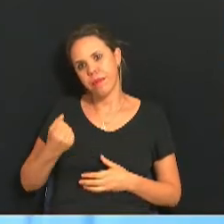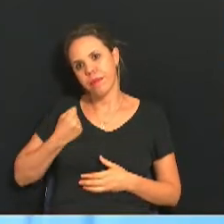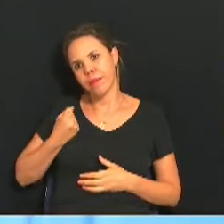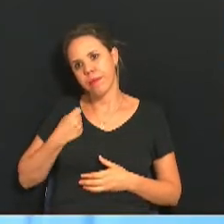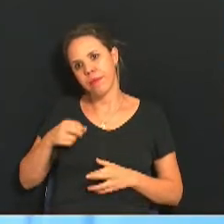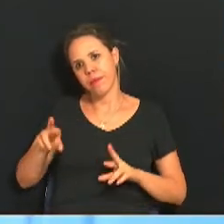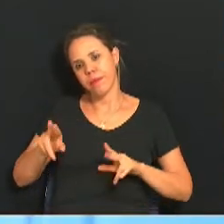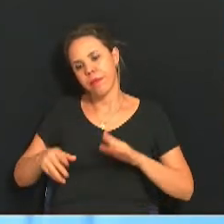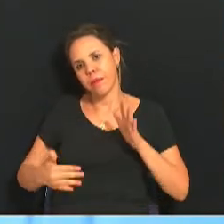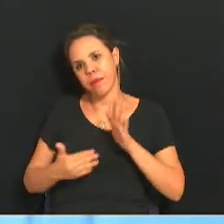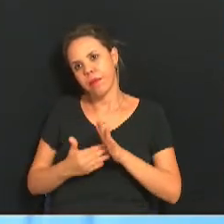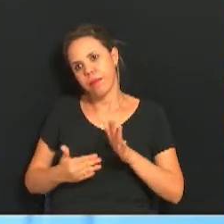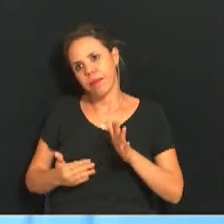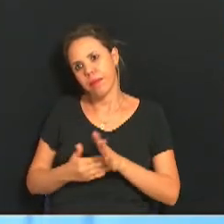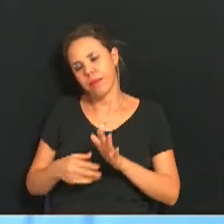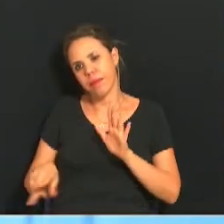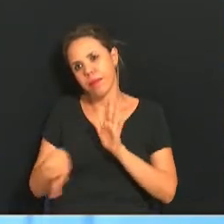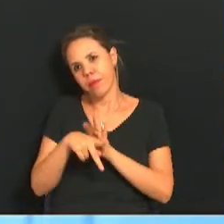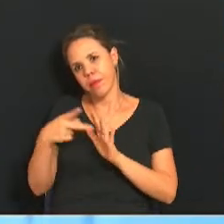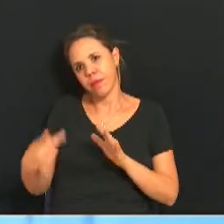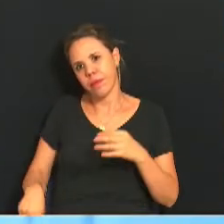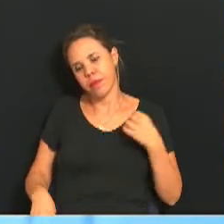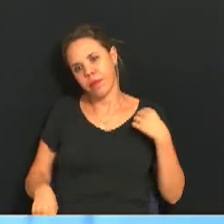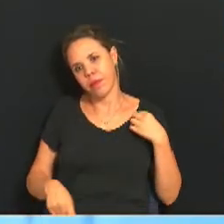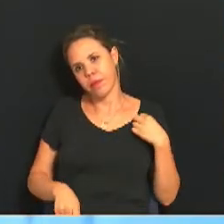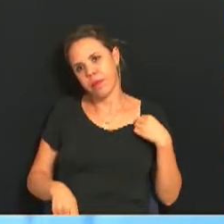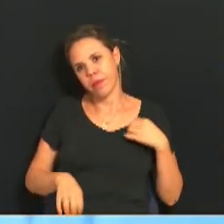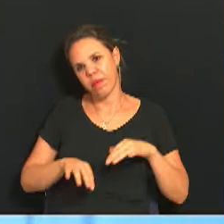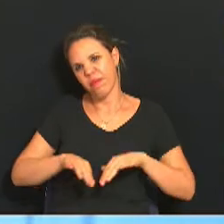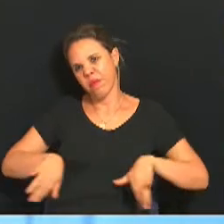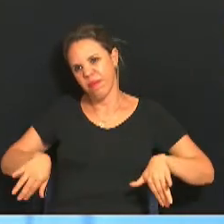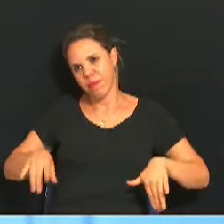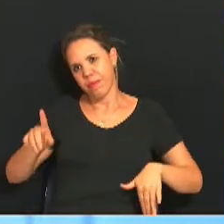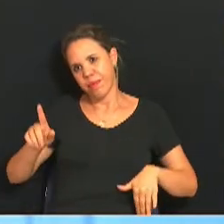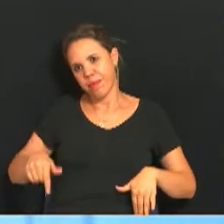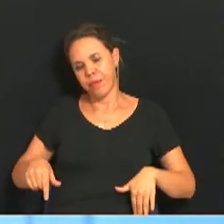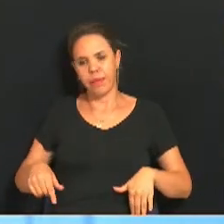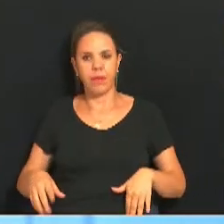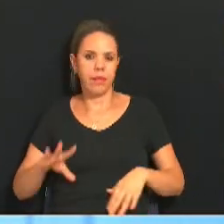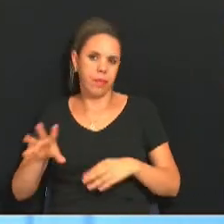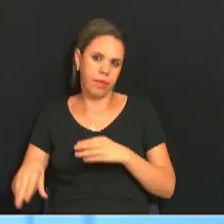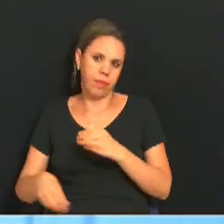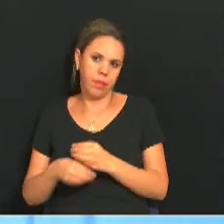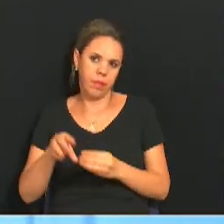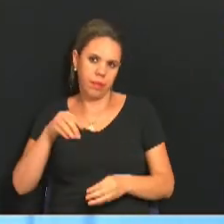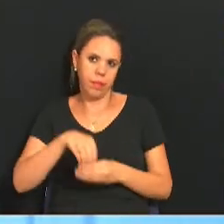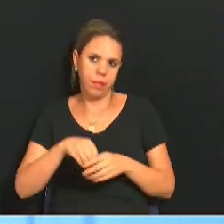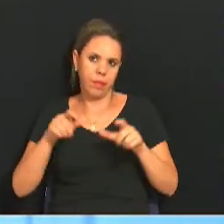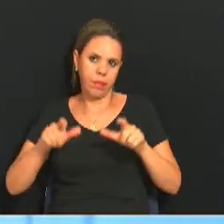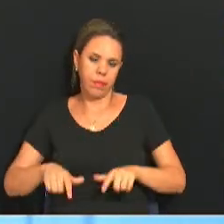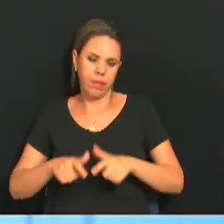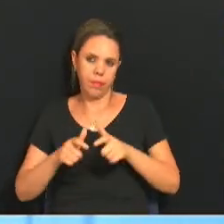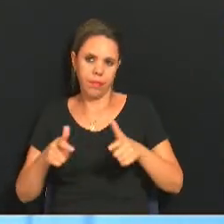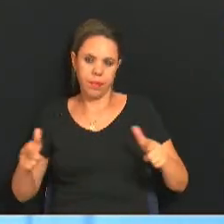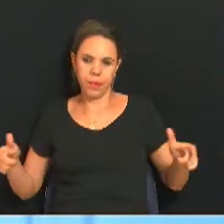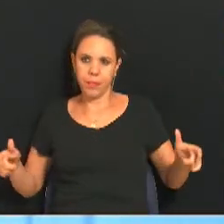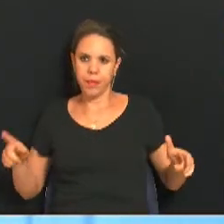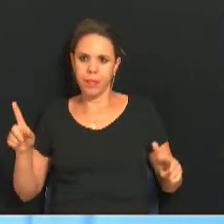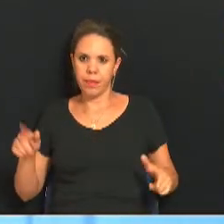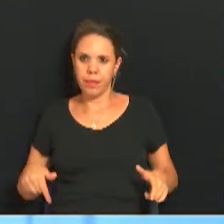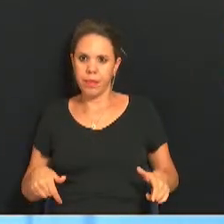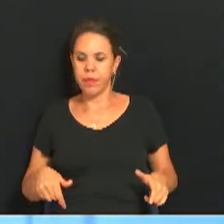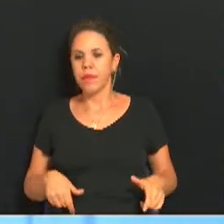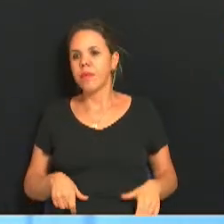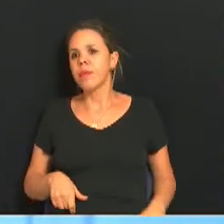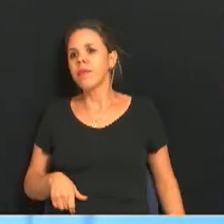é limitada ao próprio bem porque o que que esses bens eles estão inseridos numa área maior que é a área